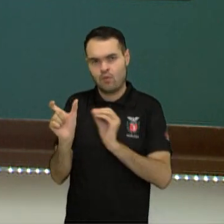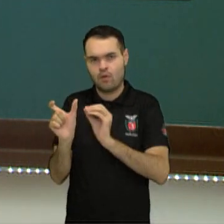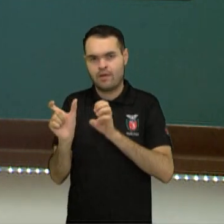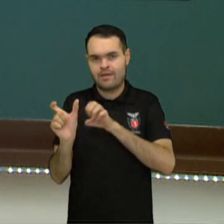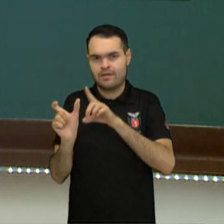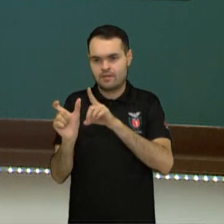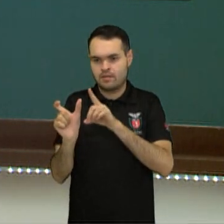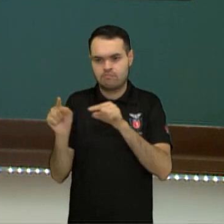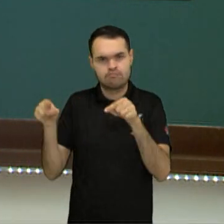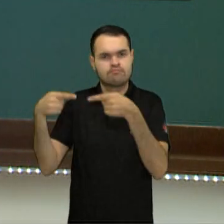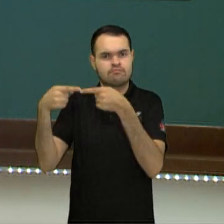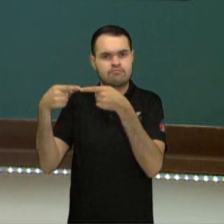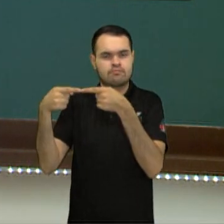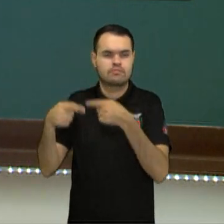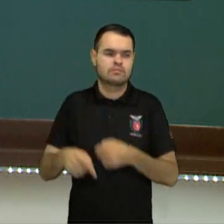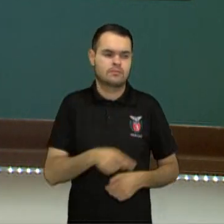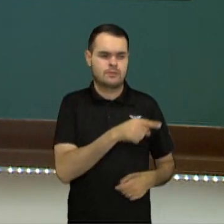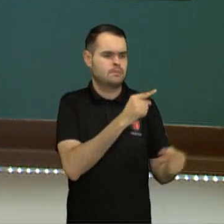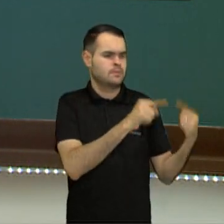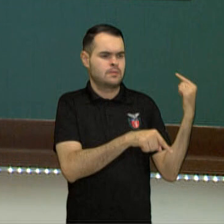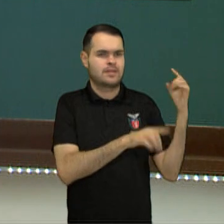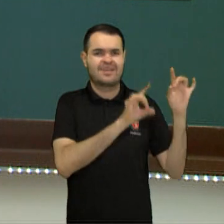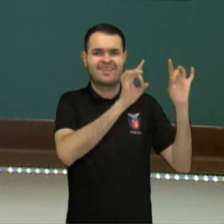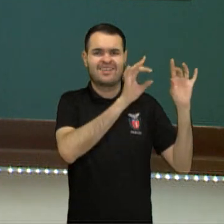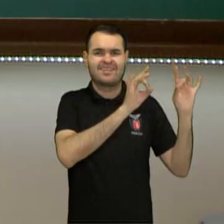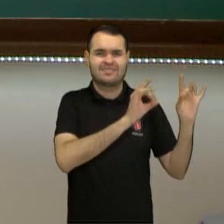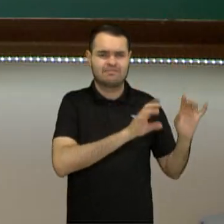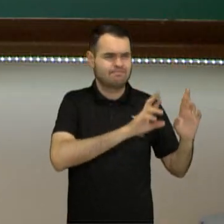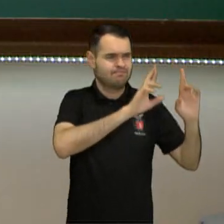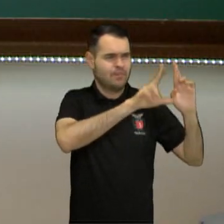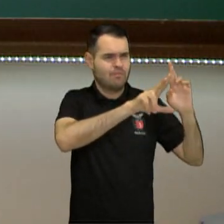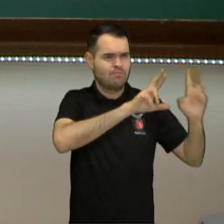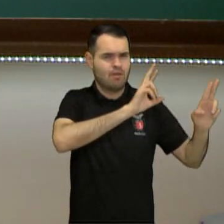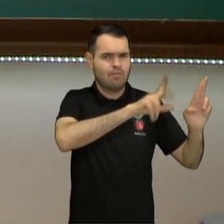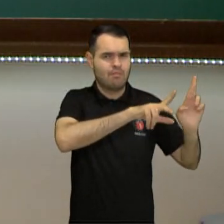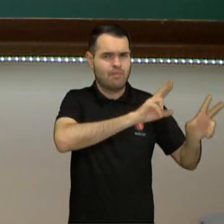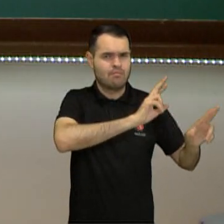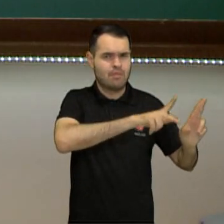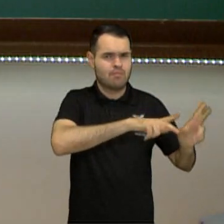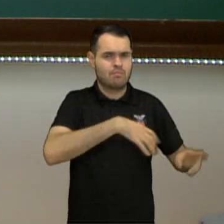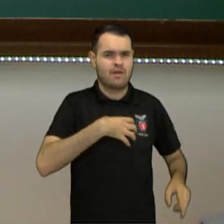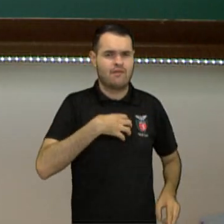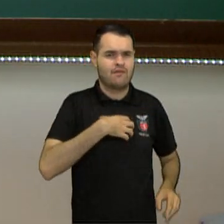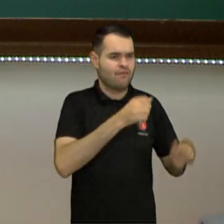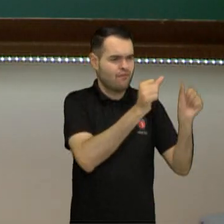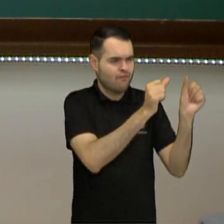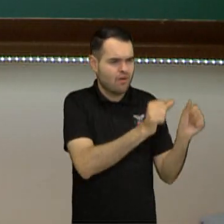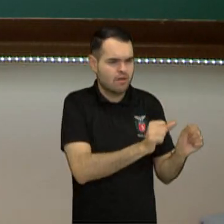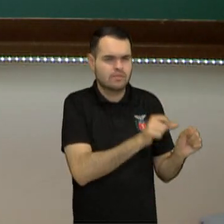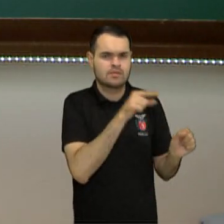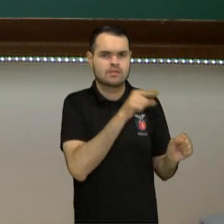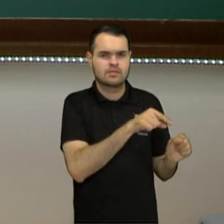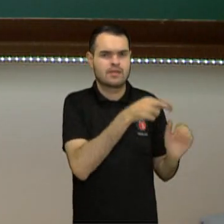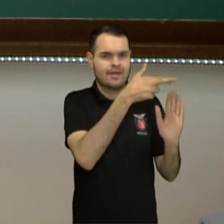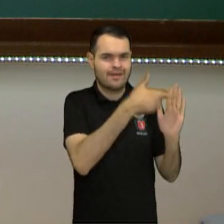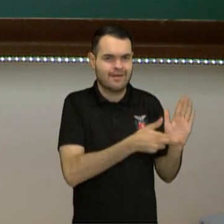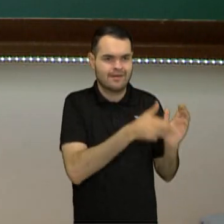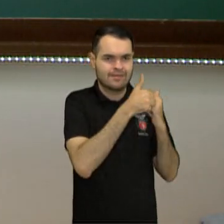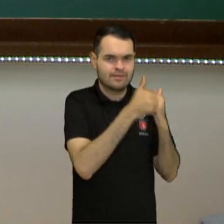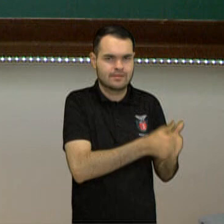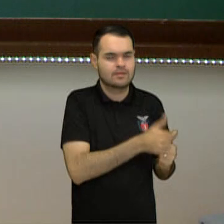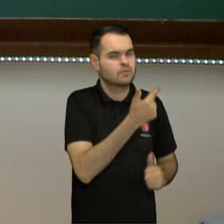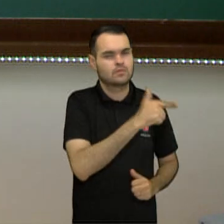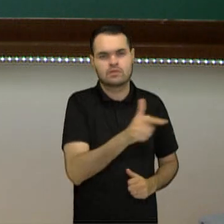o ed. Os verbos irregulares, cada um vai ter a sua forma, tá ok? Não tem regra específica para eles. Então a minha dica